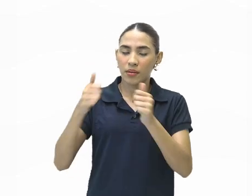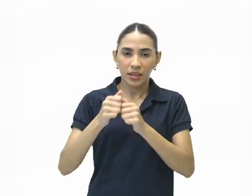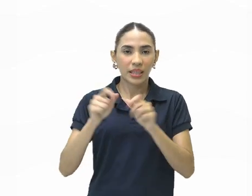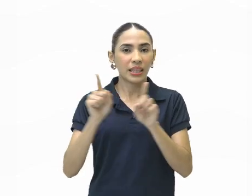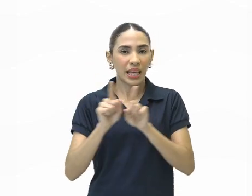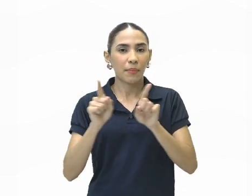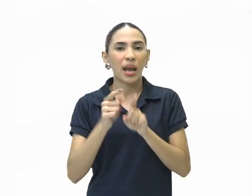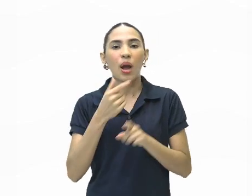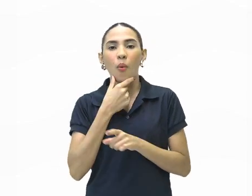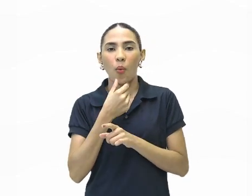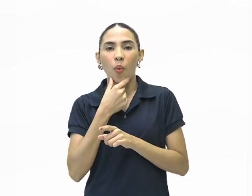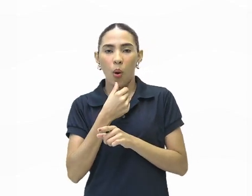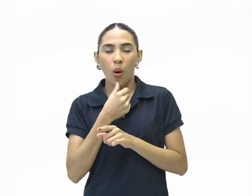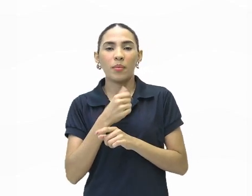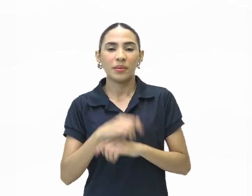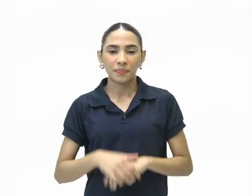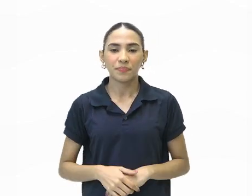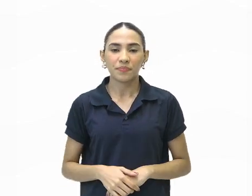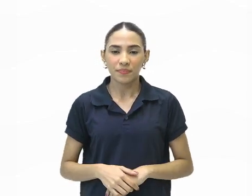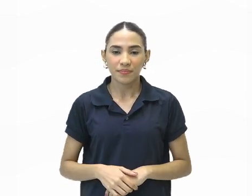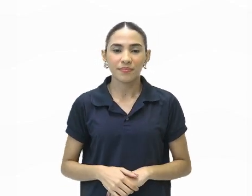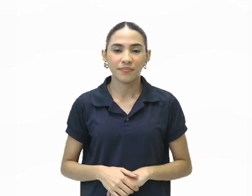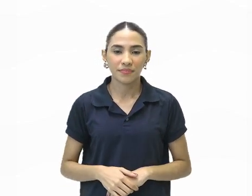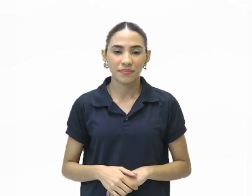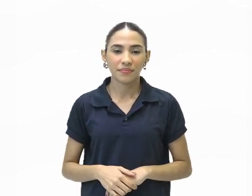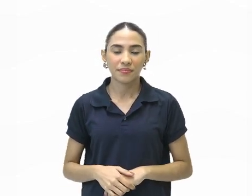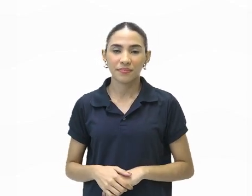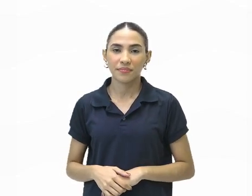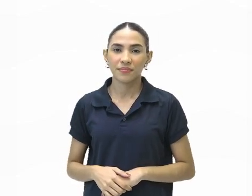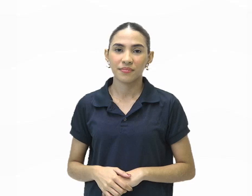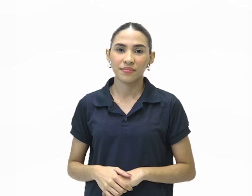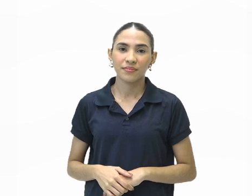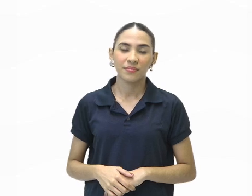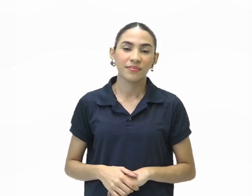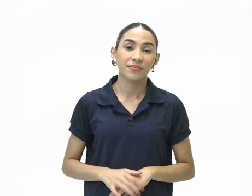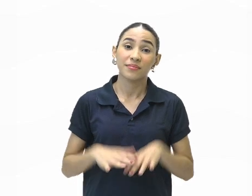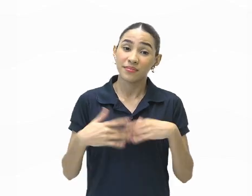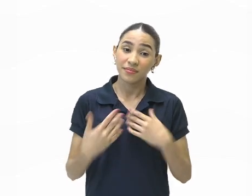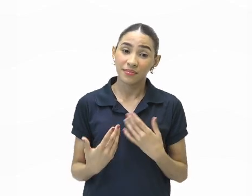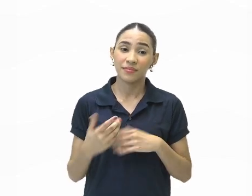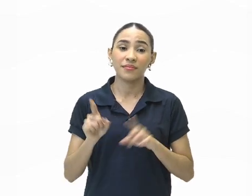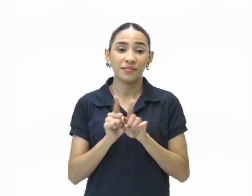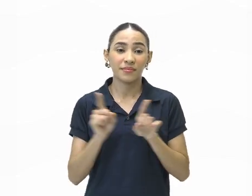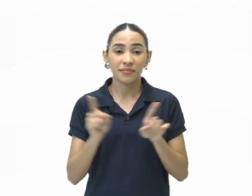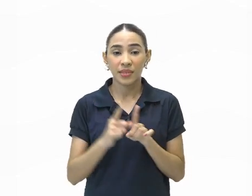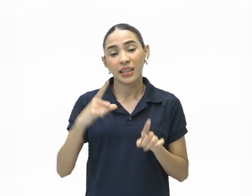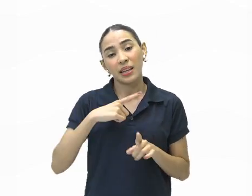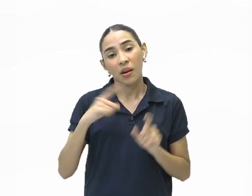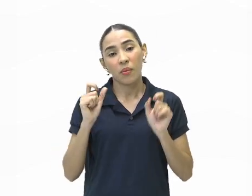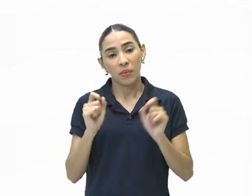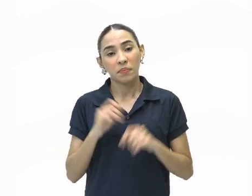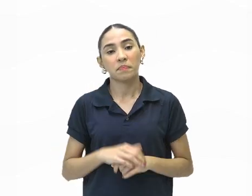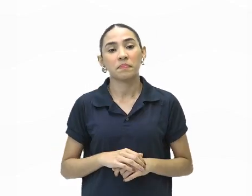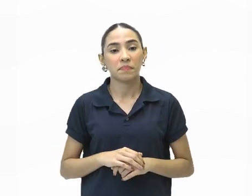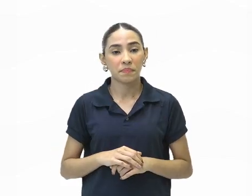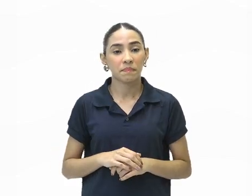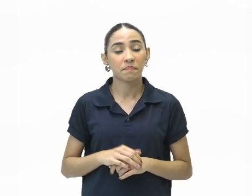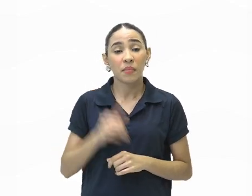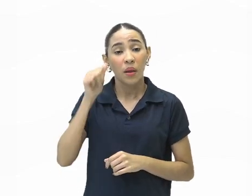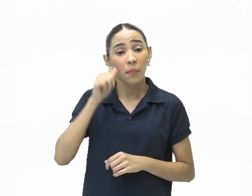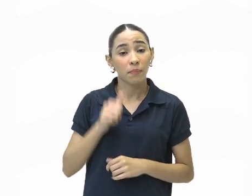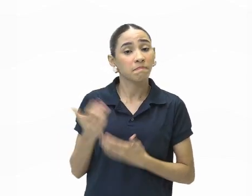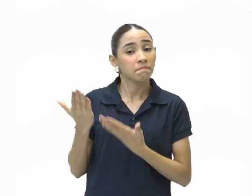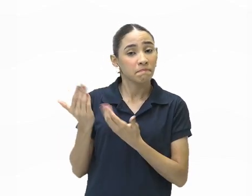próprio marido ambicioso, certo? E aí, como desfecho ainda, nós temos, né, a